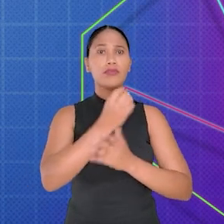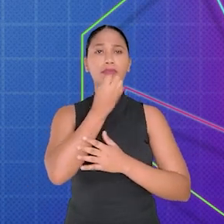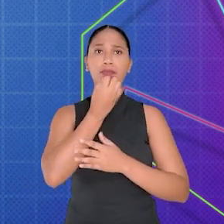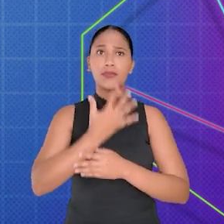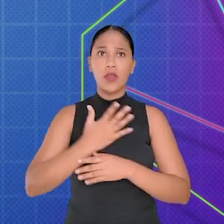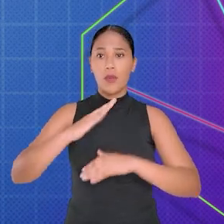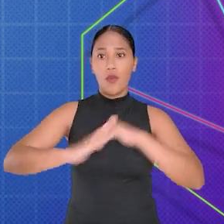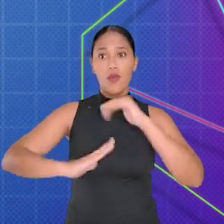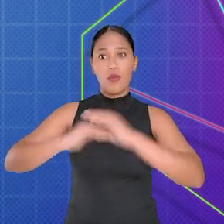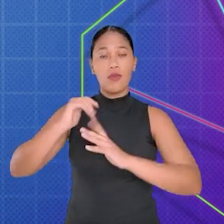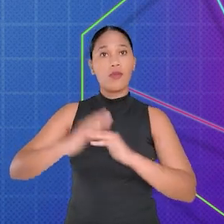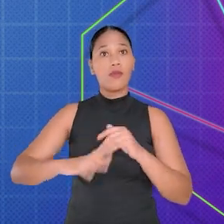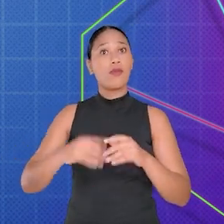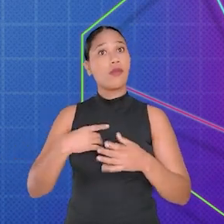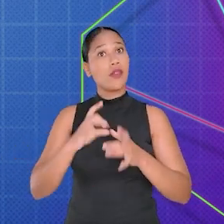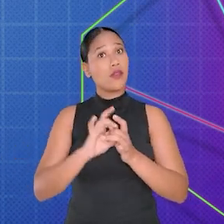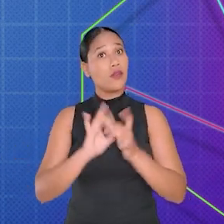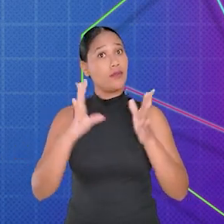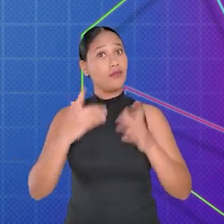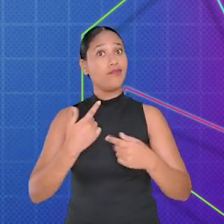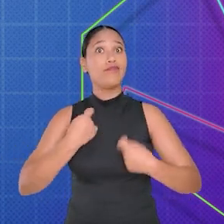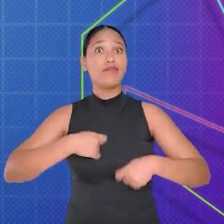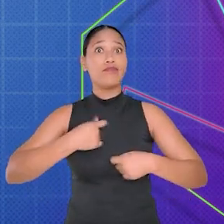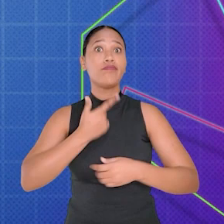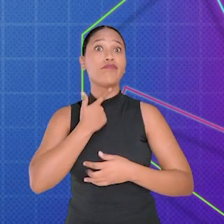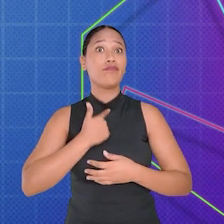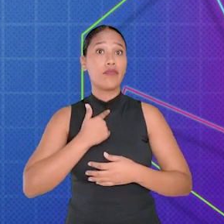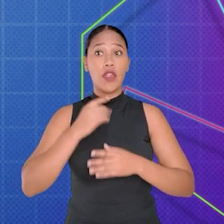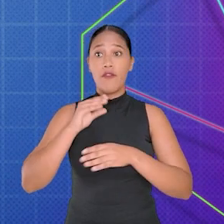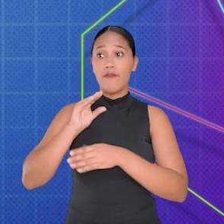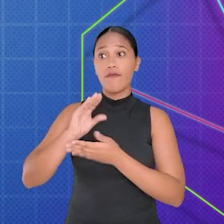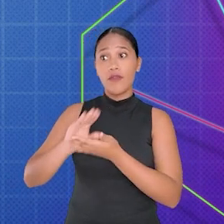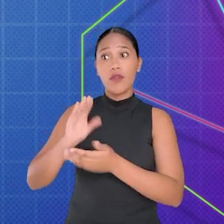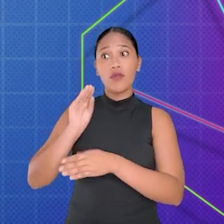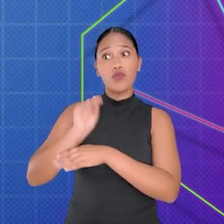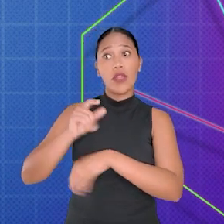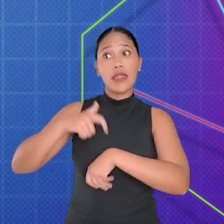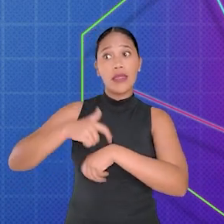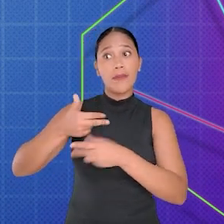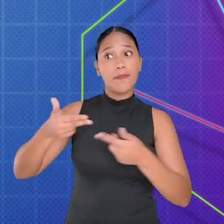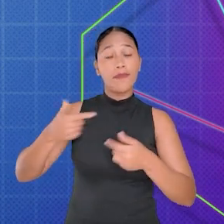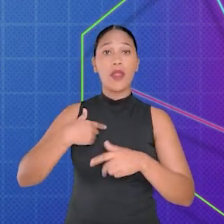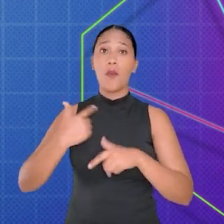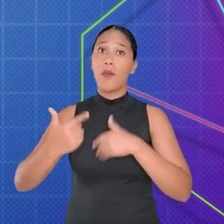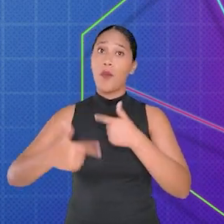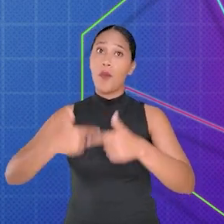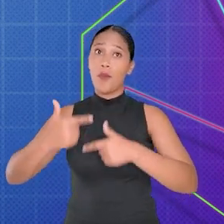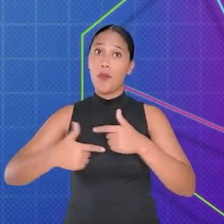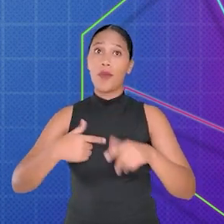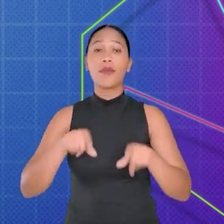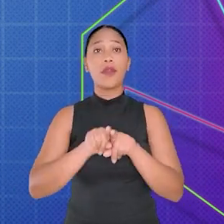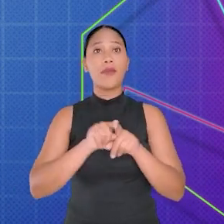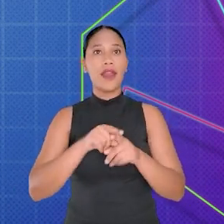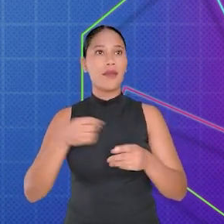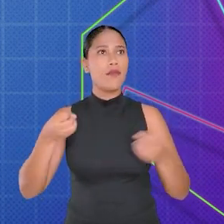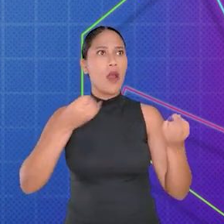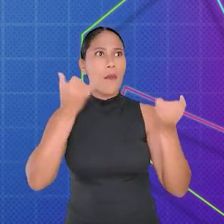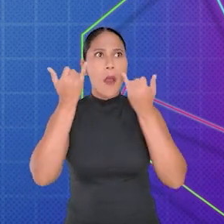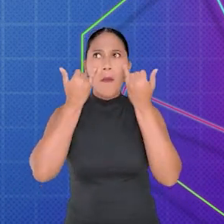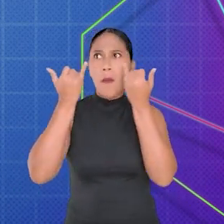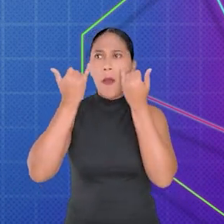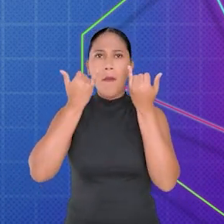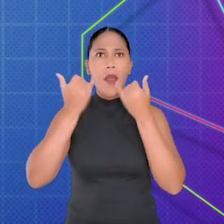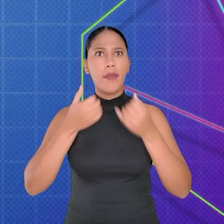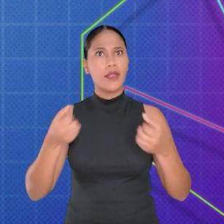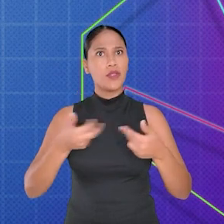promissor, desde os profissionais estejam dispostos a investir em sua formação e desenvolvimento de habilidades, além de sempre manter-se atualizados